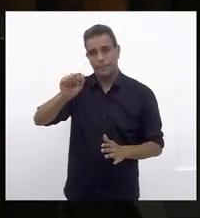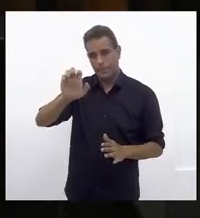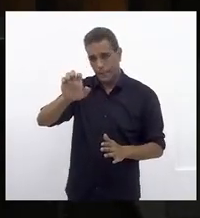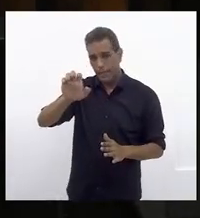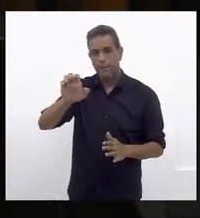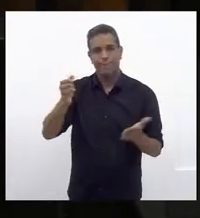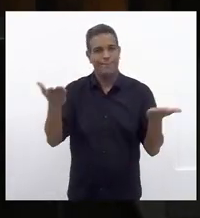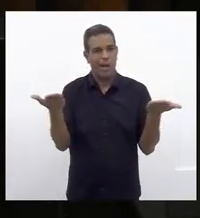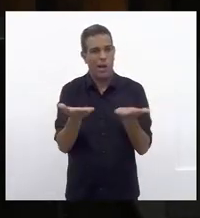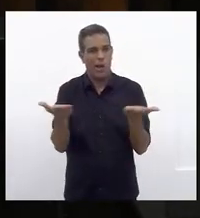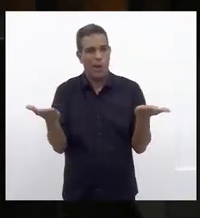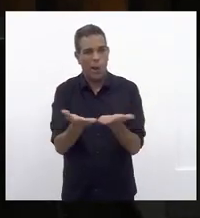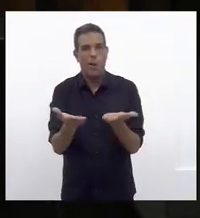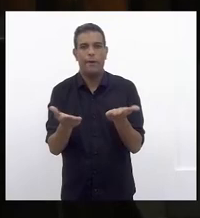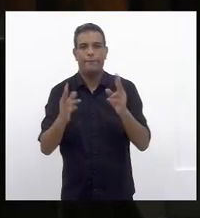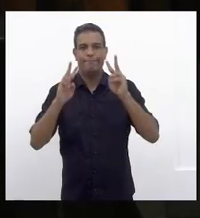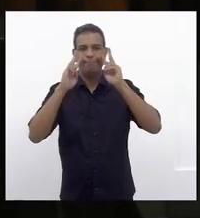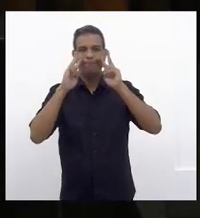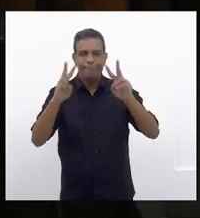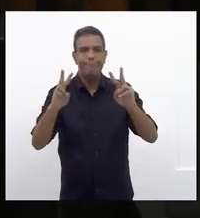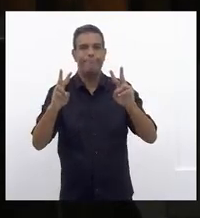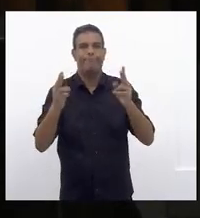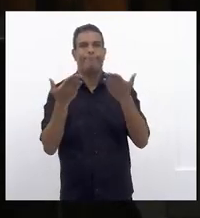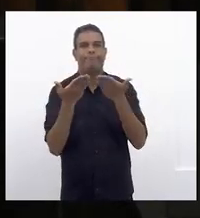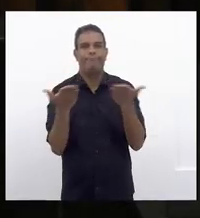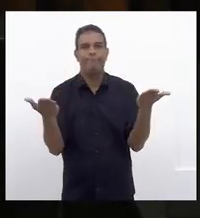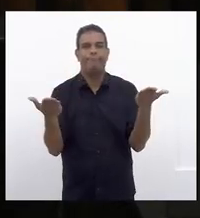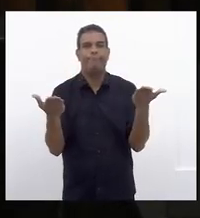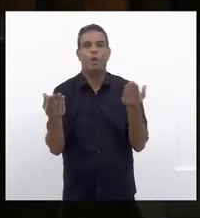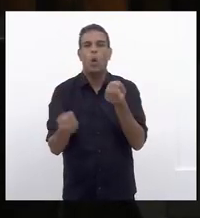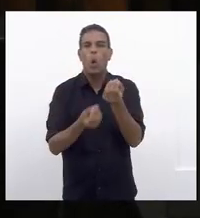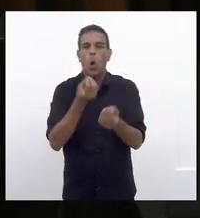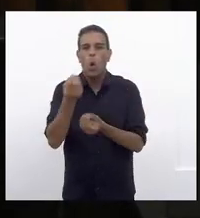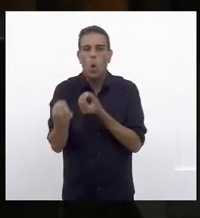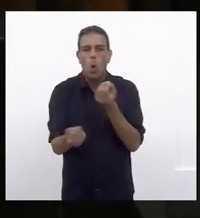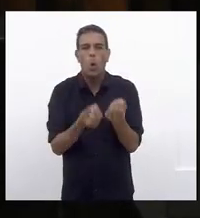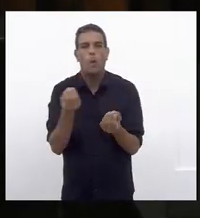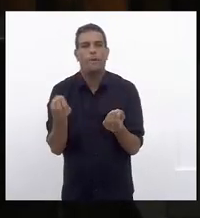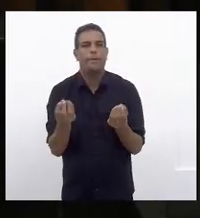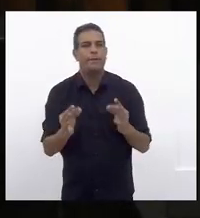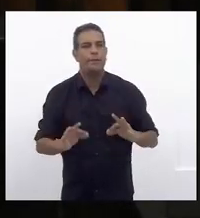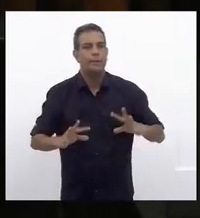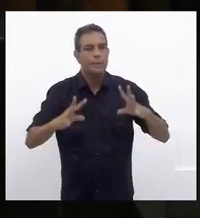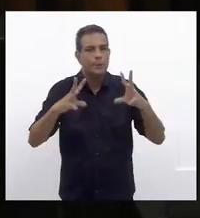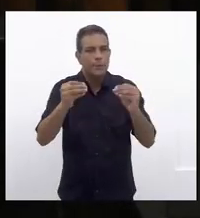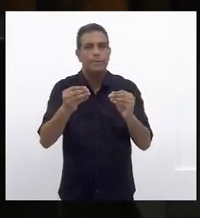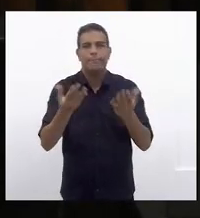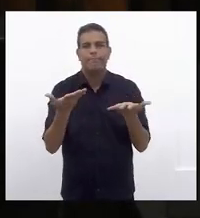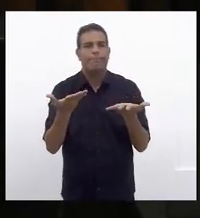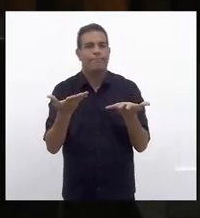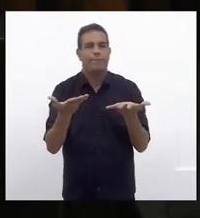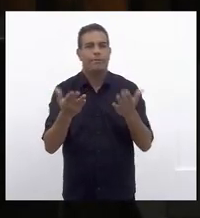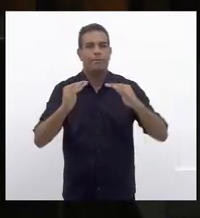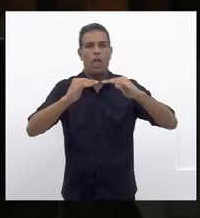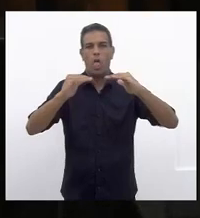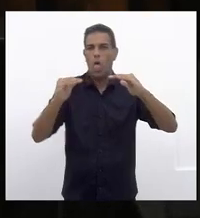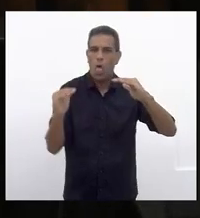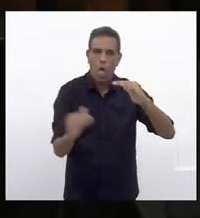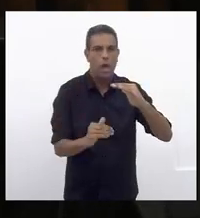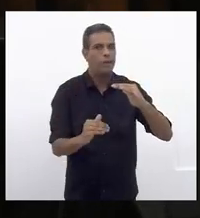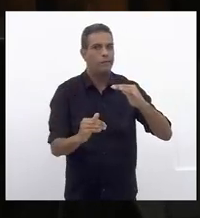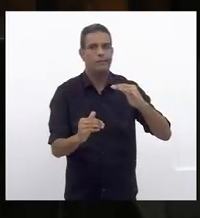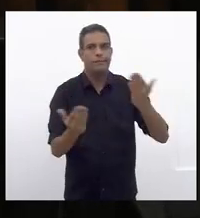sendo tratados de forma totalmente desumana e